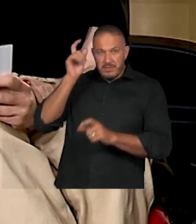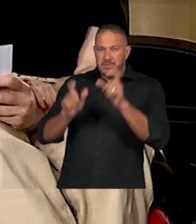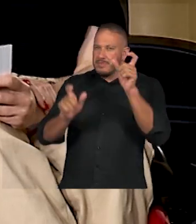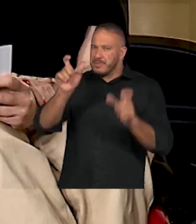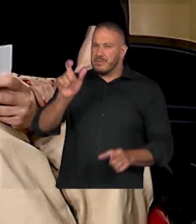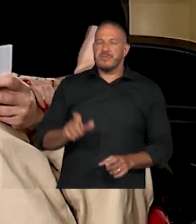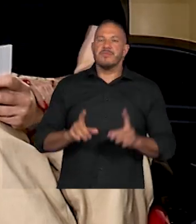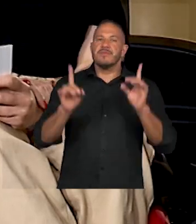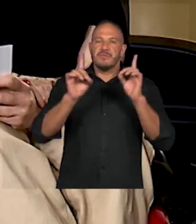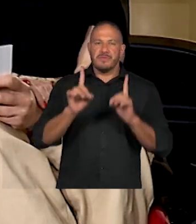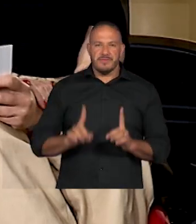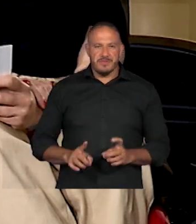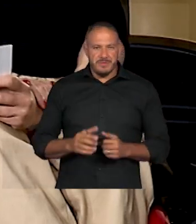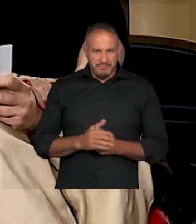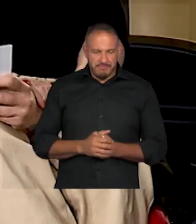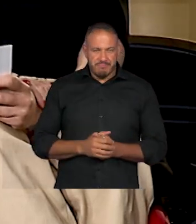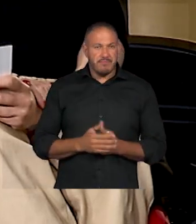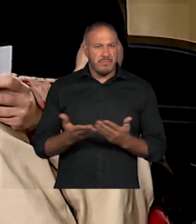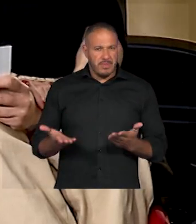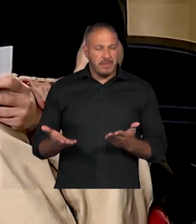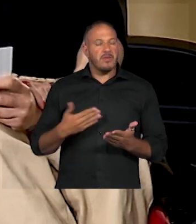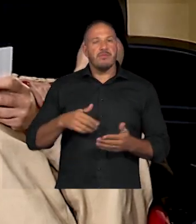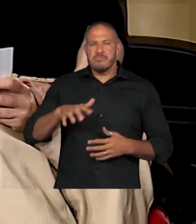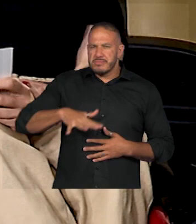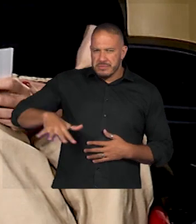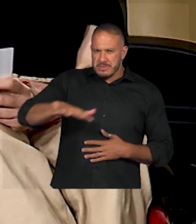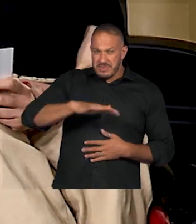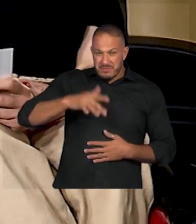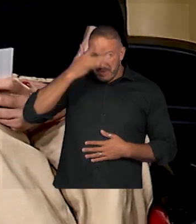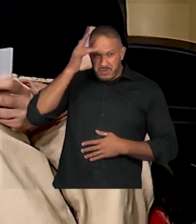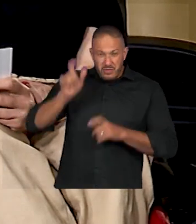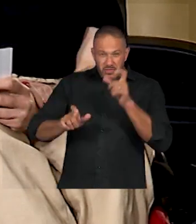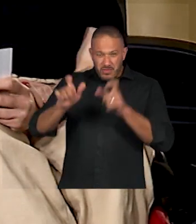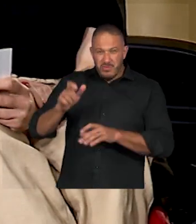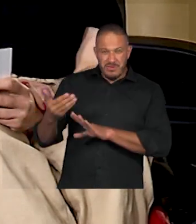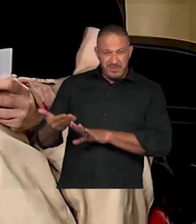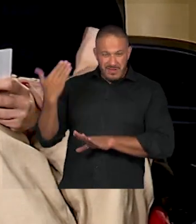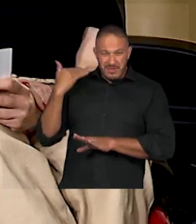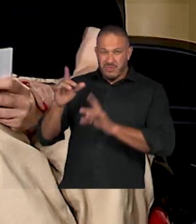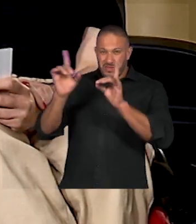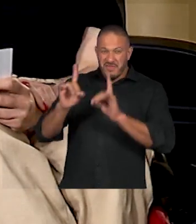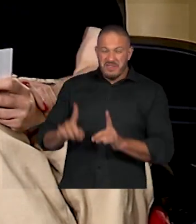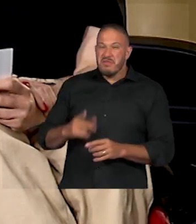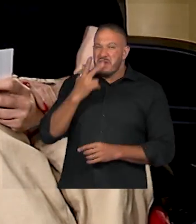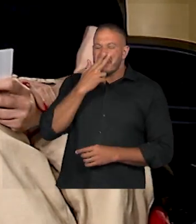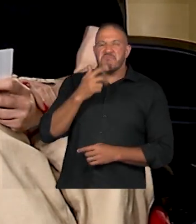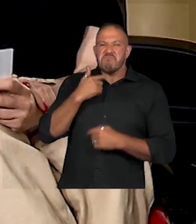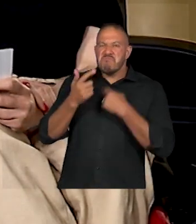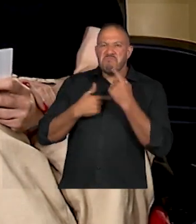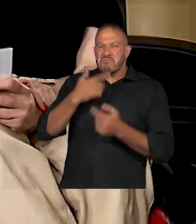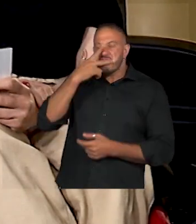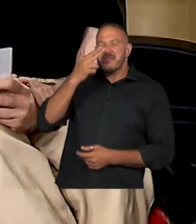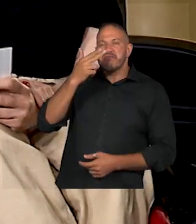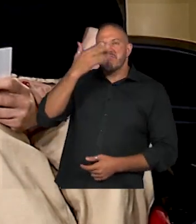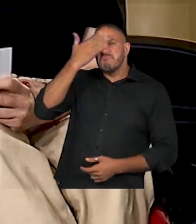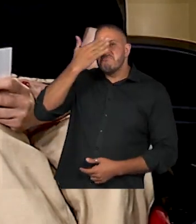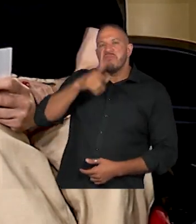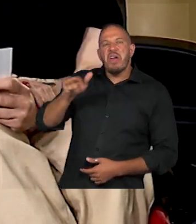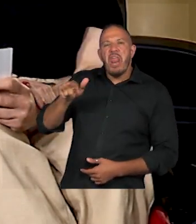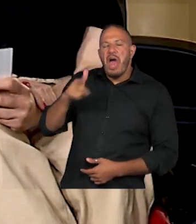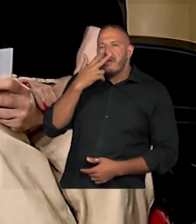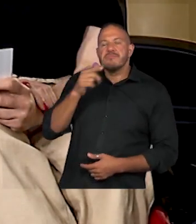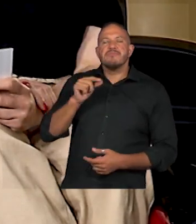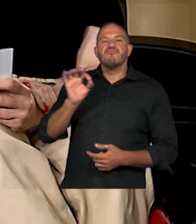deficiência. Até então, essa população era quase que invisível, sem nenhuma mínima perspectiva de